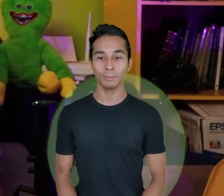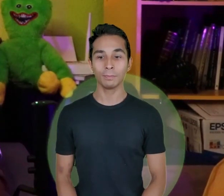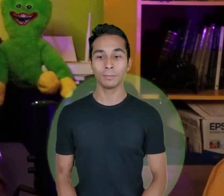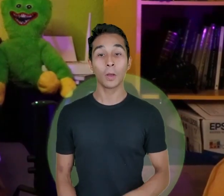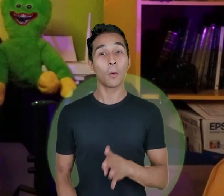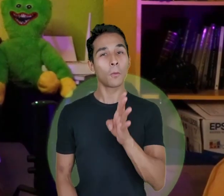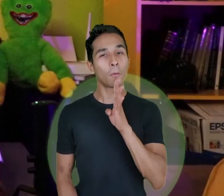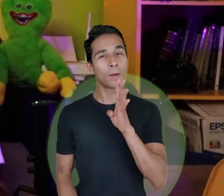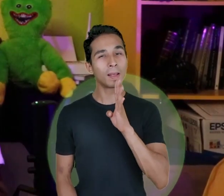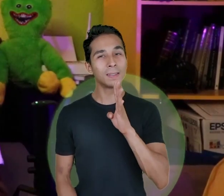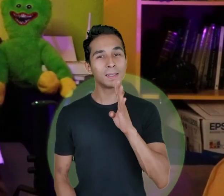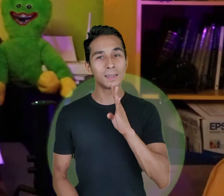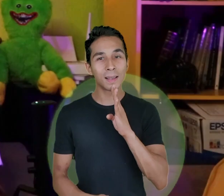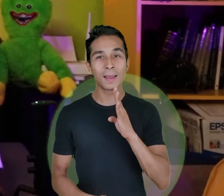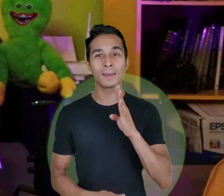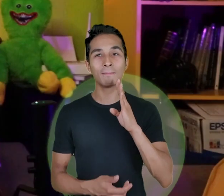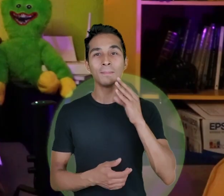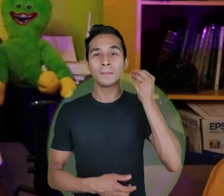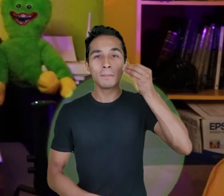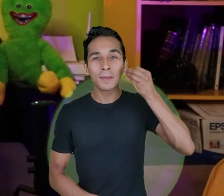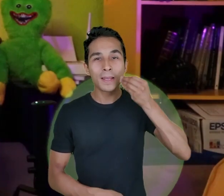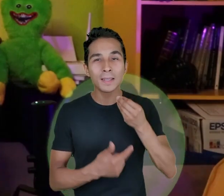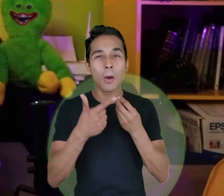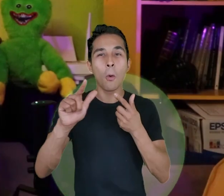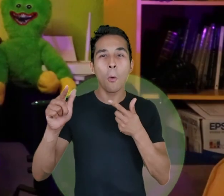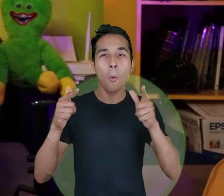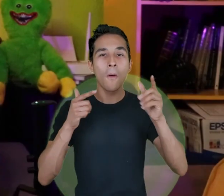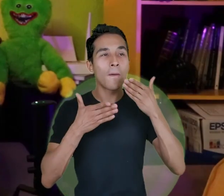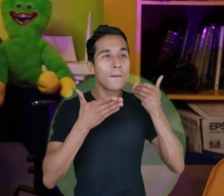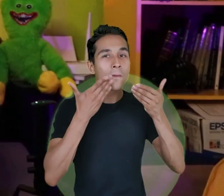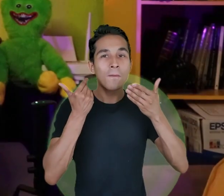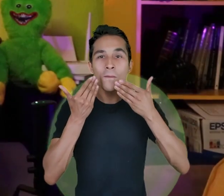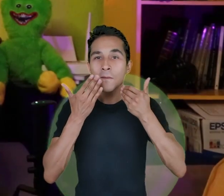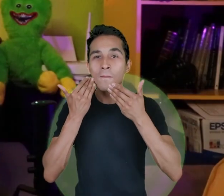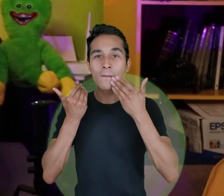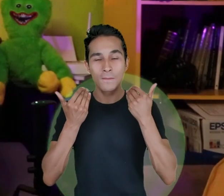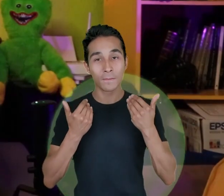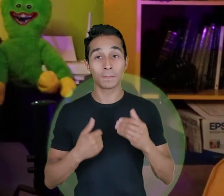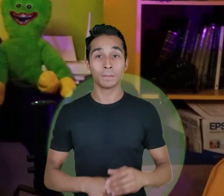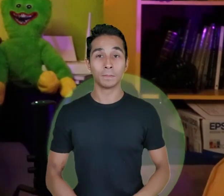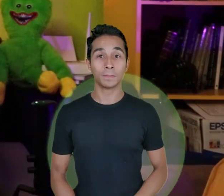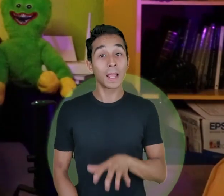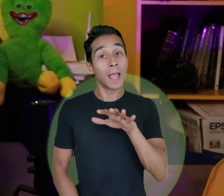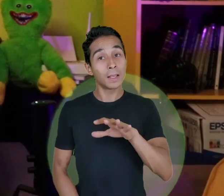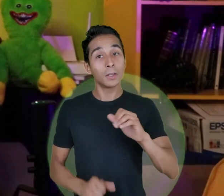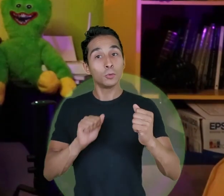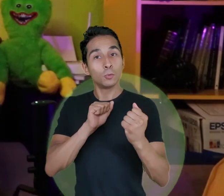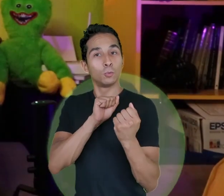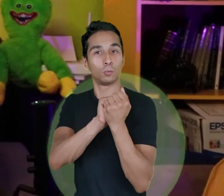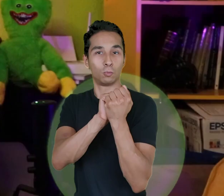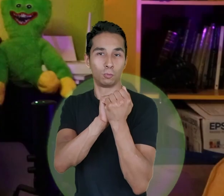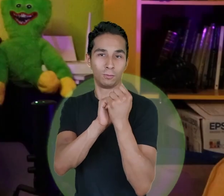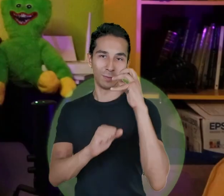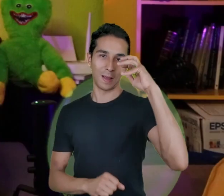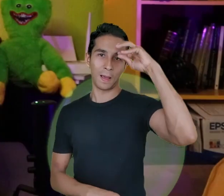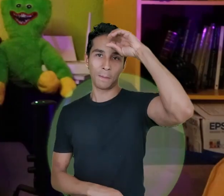realidades também, outros lugares, outras periferias que são irmãs às nossas, né? E é isso, aprender junto,